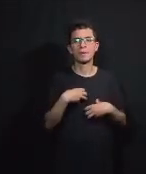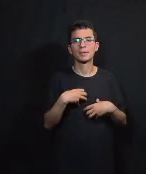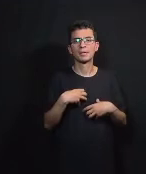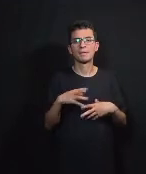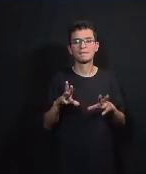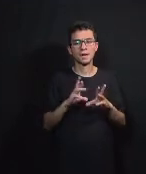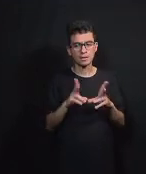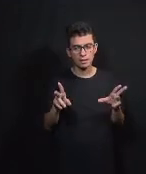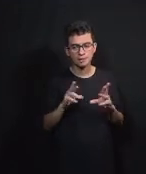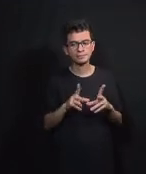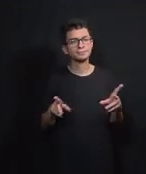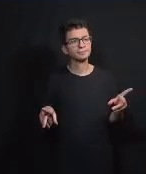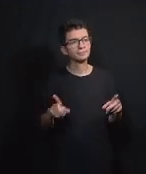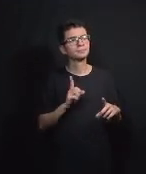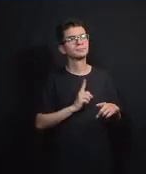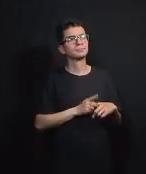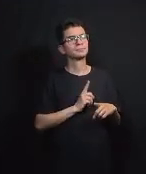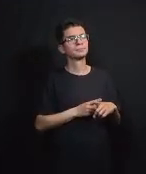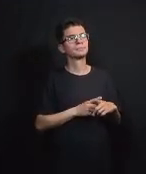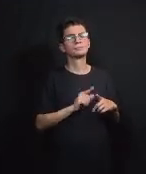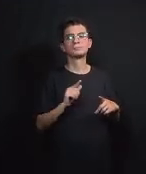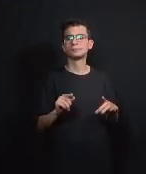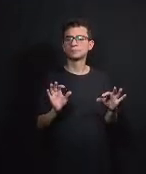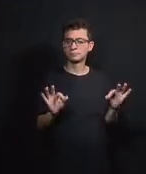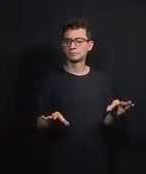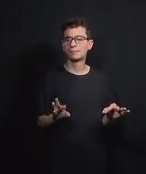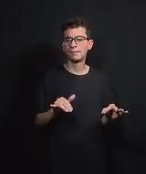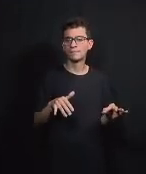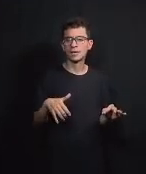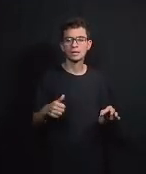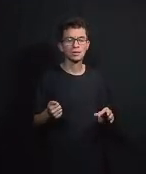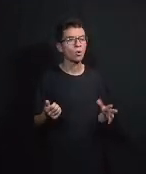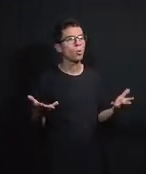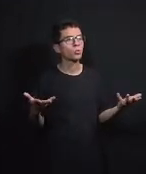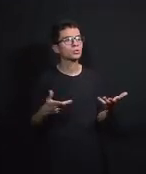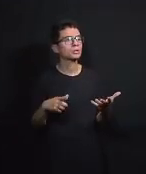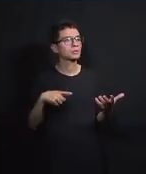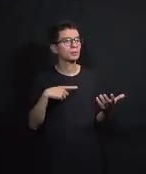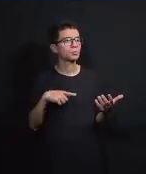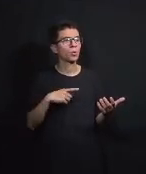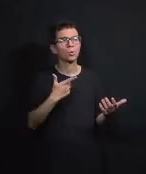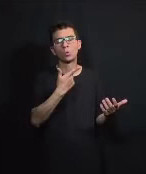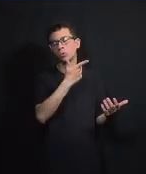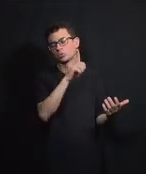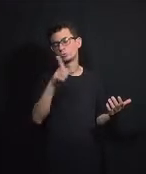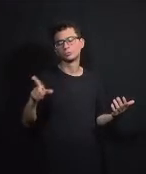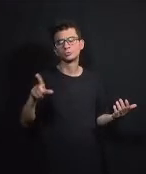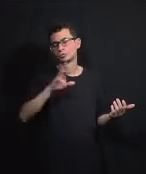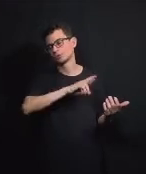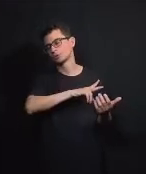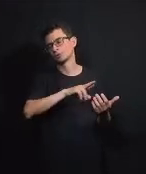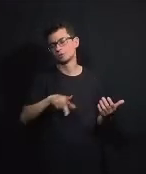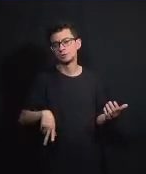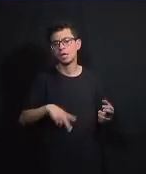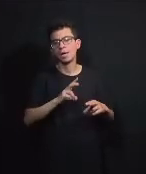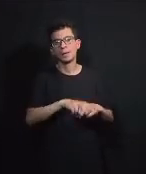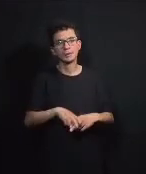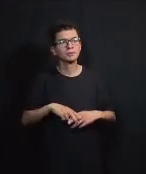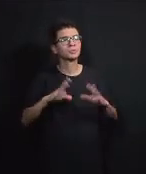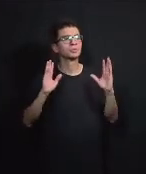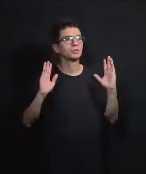porque o integralismo era deliberadamente fascista. Hoje os tempos são outros. Bom, isso já estava,